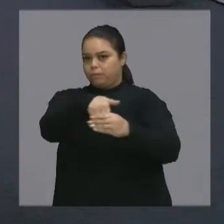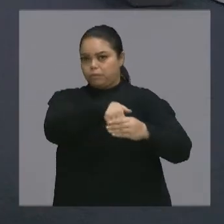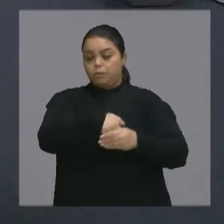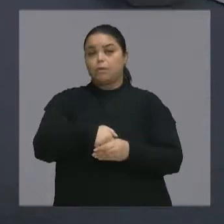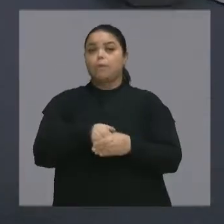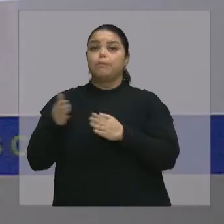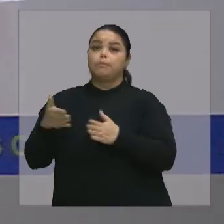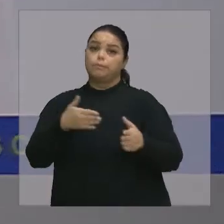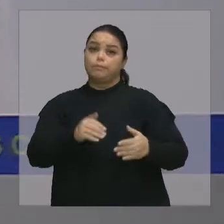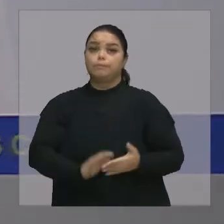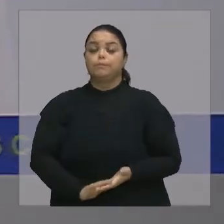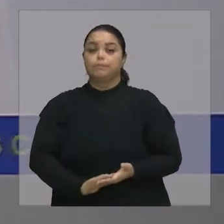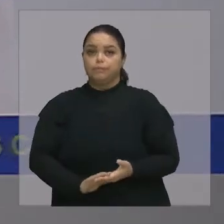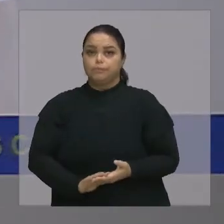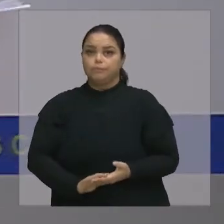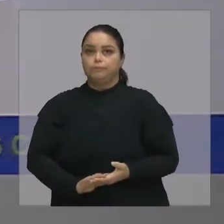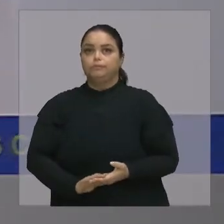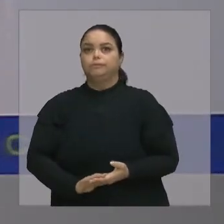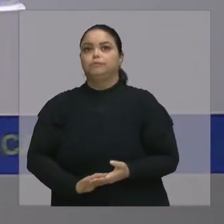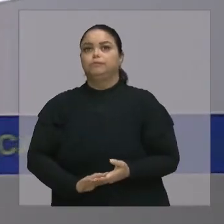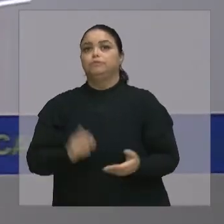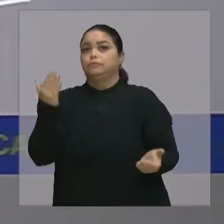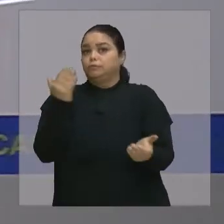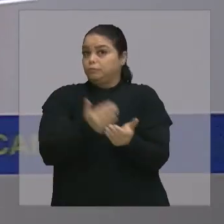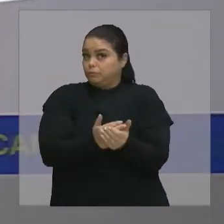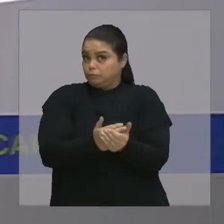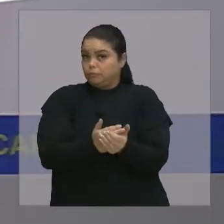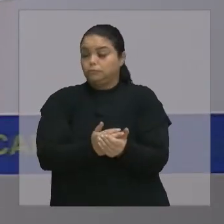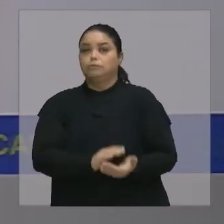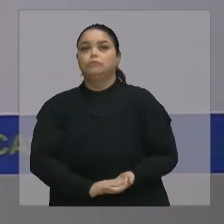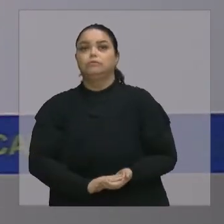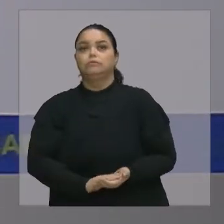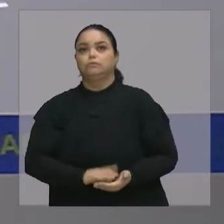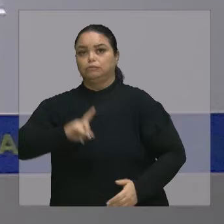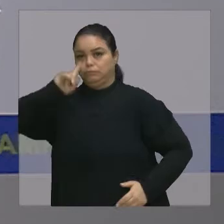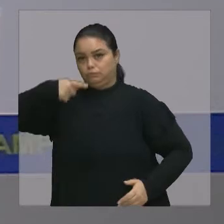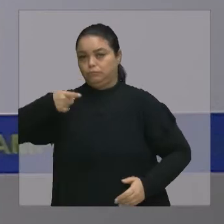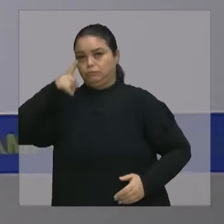agora à votação dos processos constantes da ordem do dia.